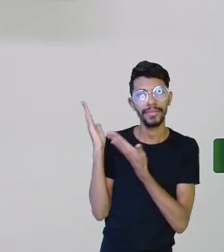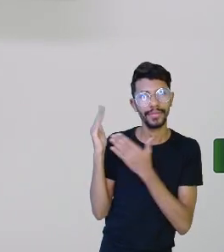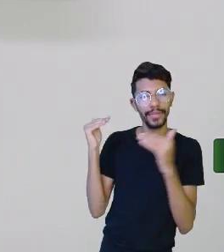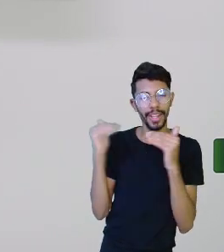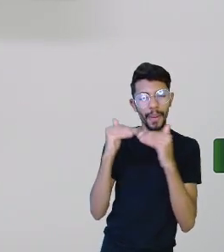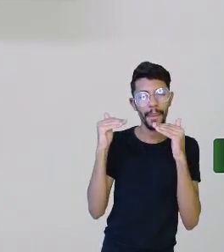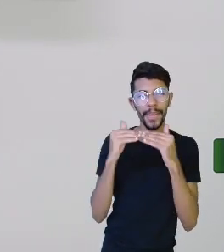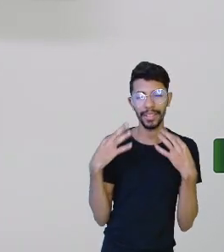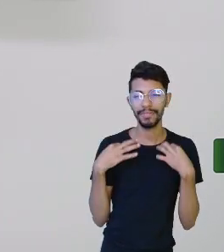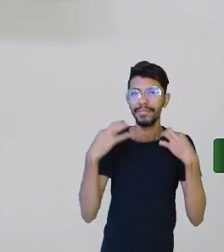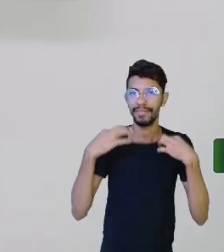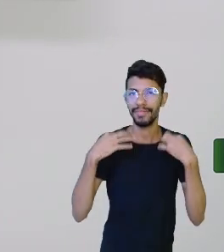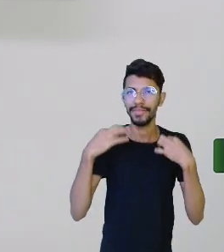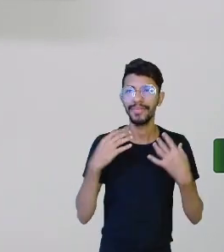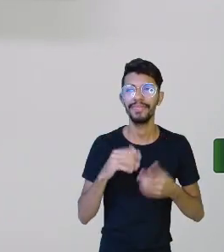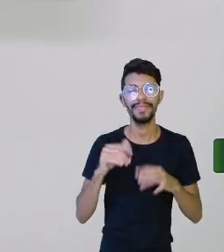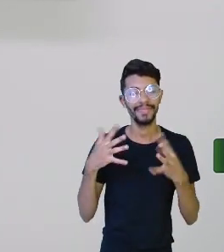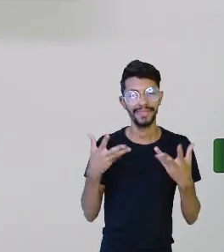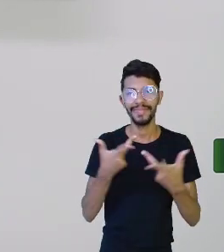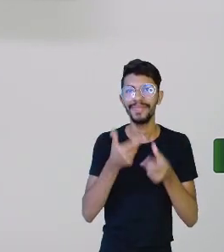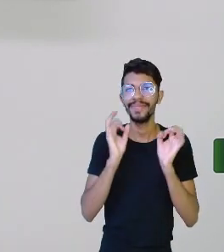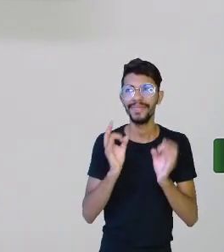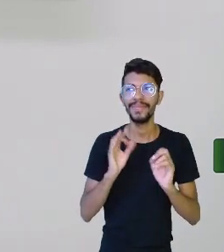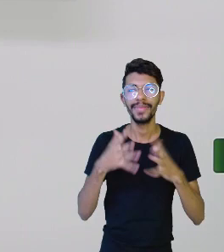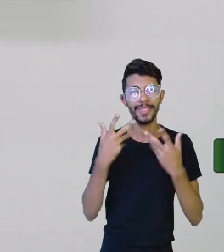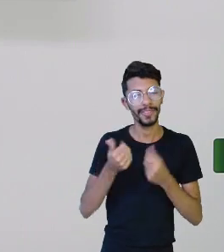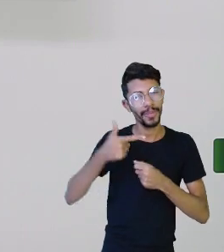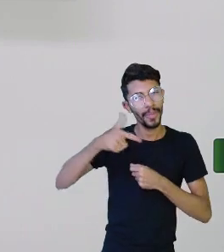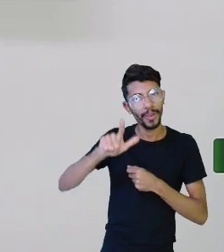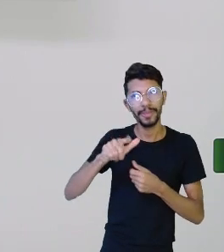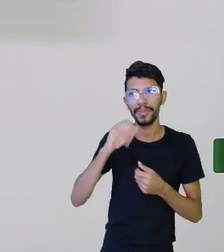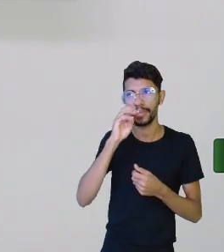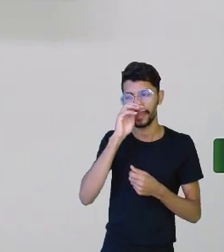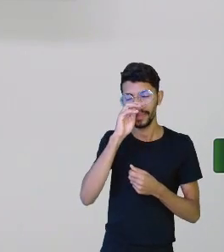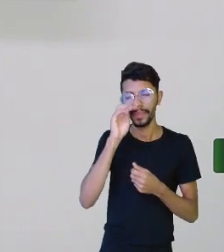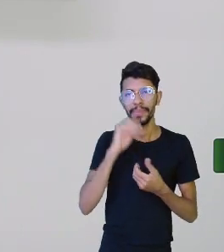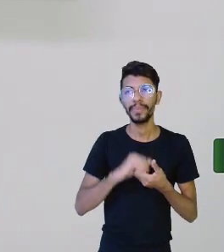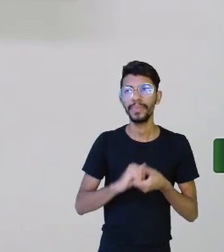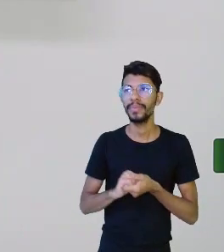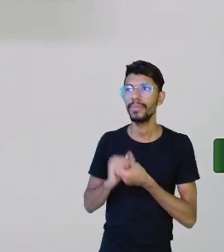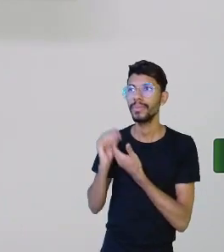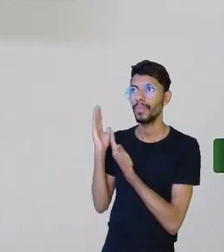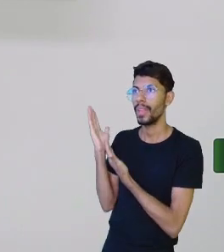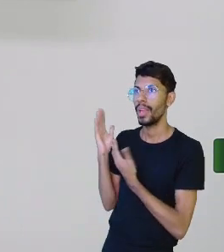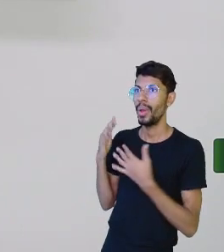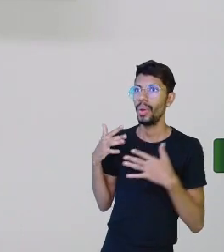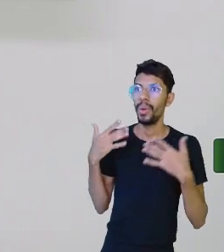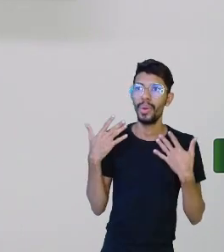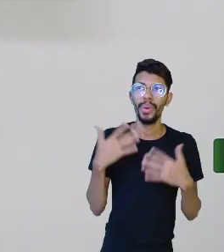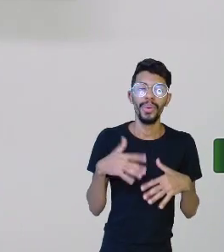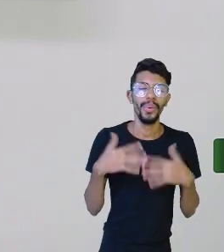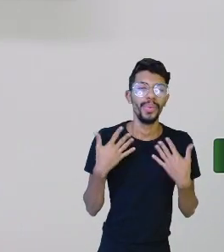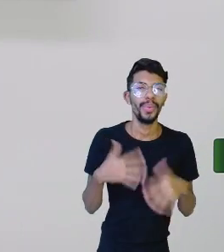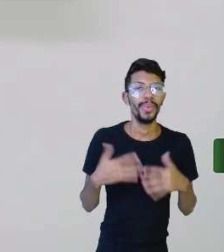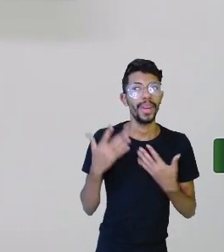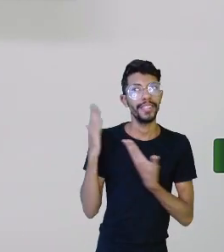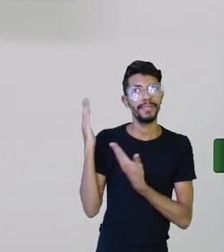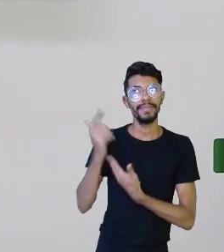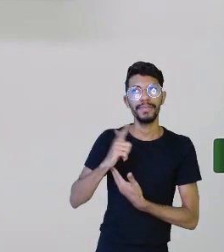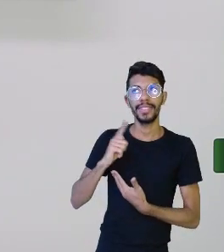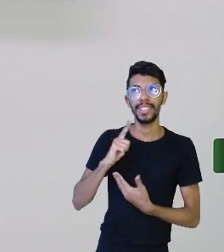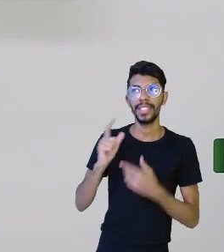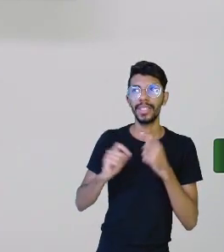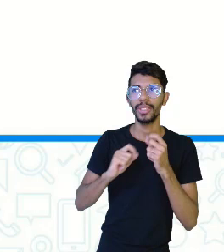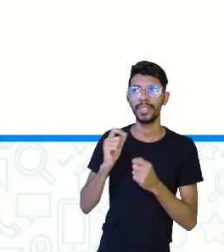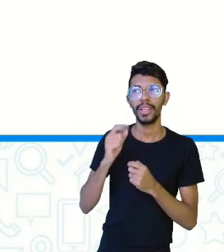Gustavo fez? Maravilhoso, né? Vamos para a próxima. Aqui nós temos muito fácil. Olha, já que ele